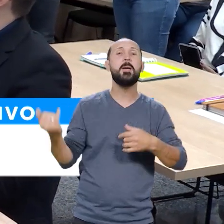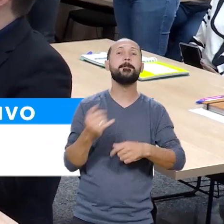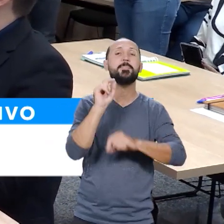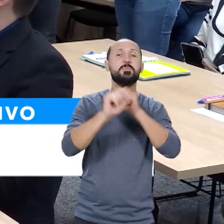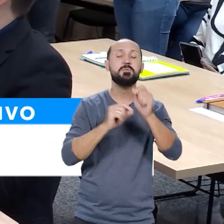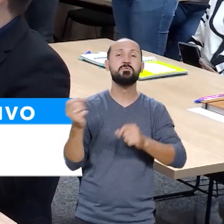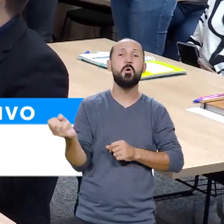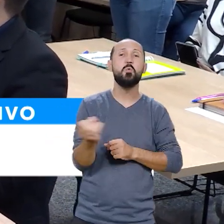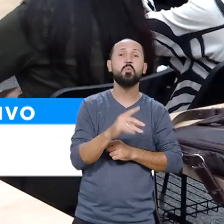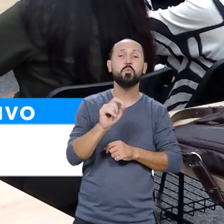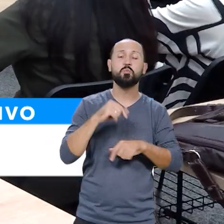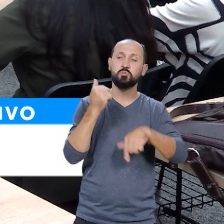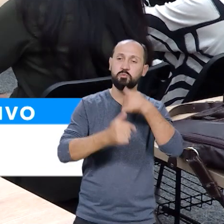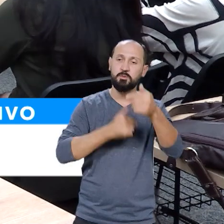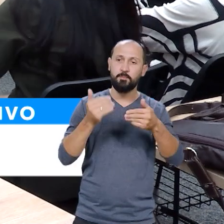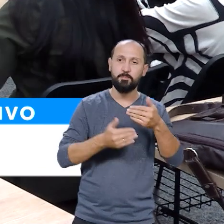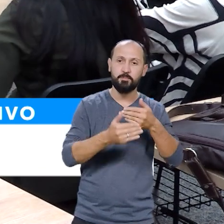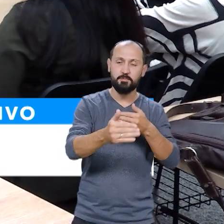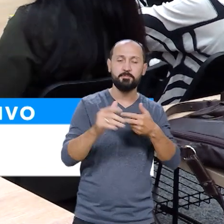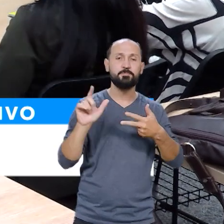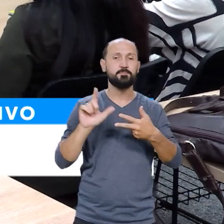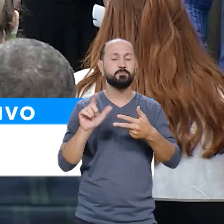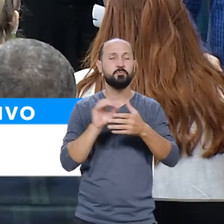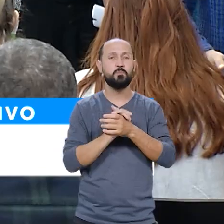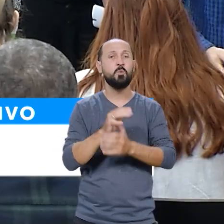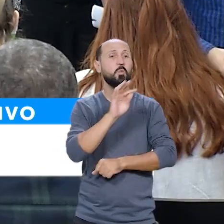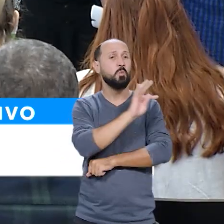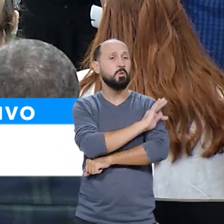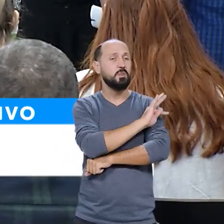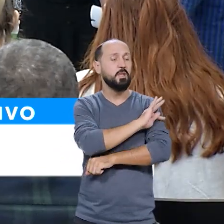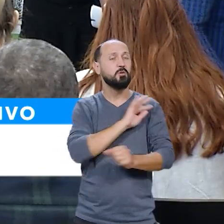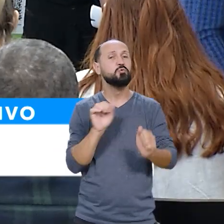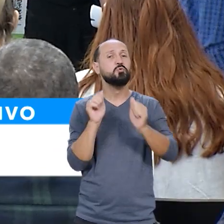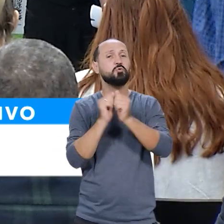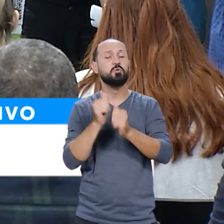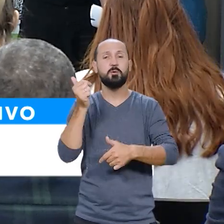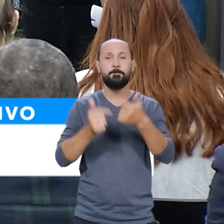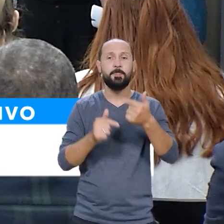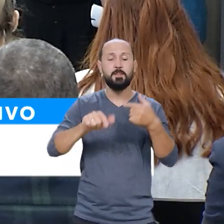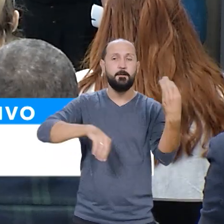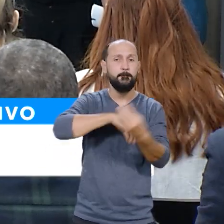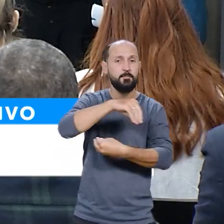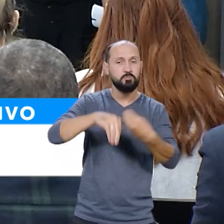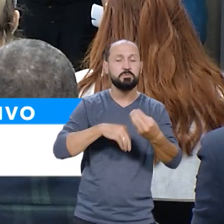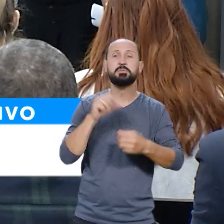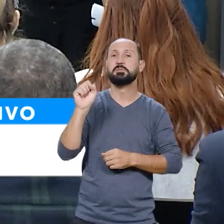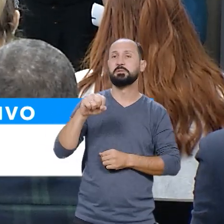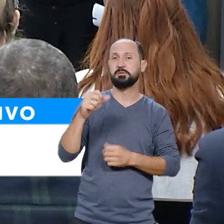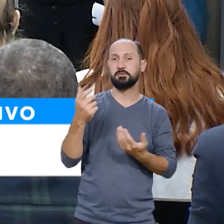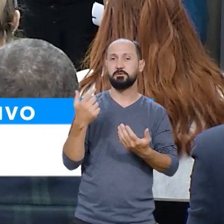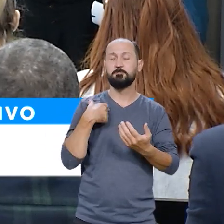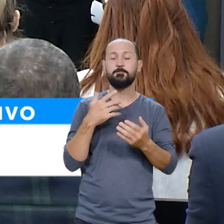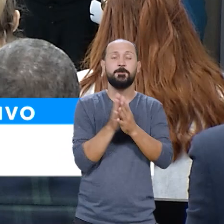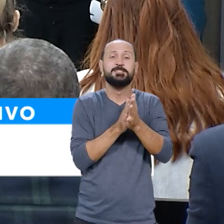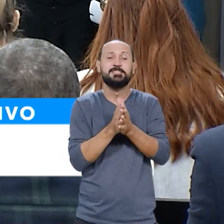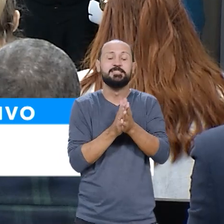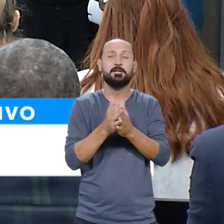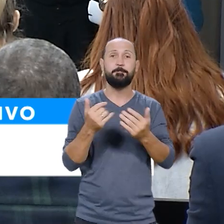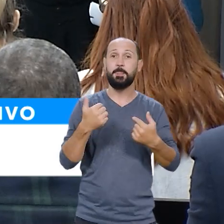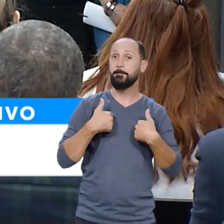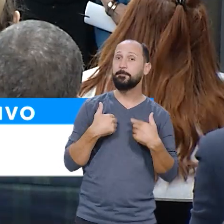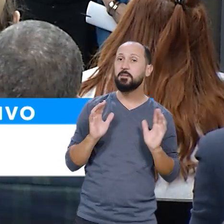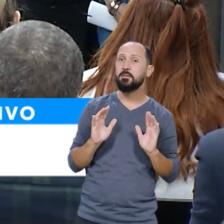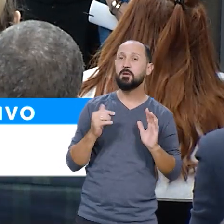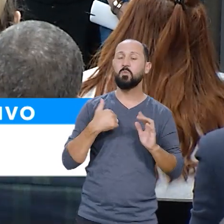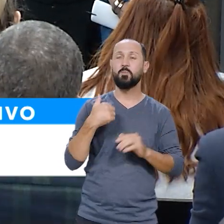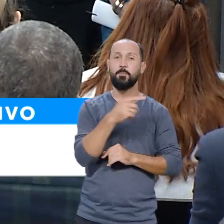importância da modernização do processo legislativo. O técnico com o político, mas aqui se mistura muito. Então a nossa